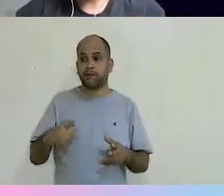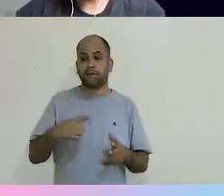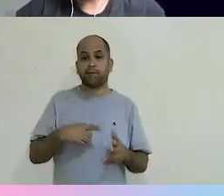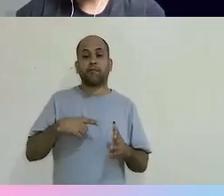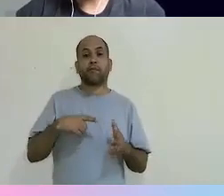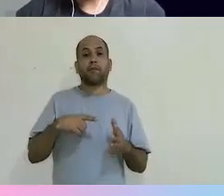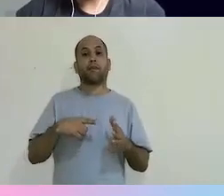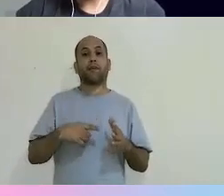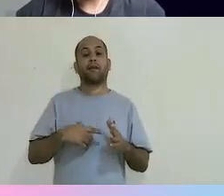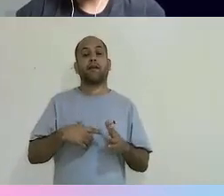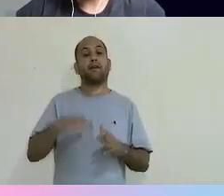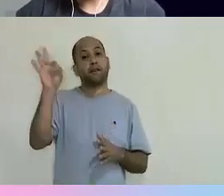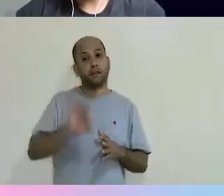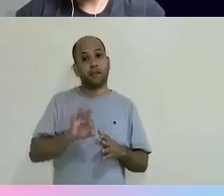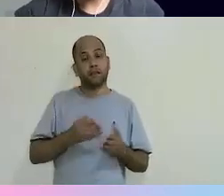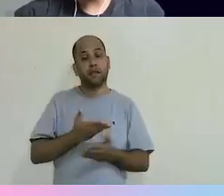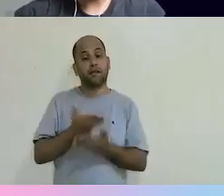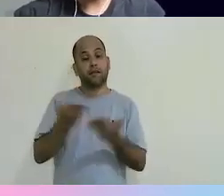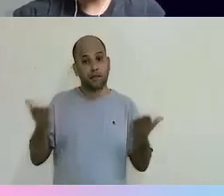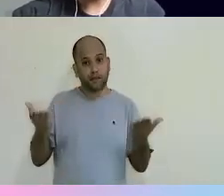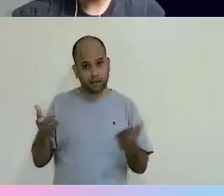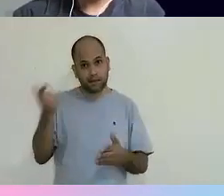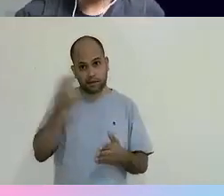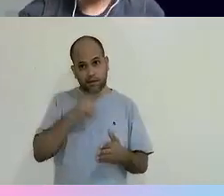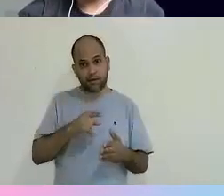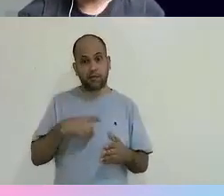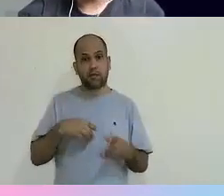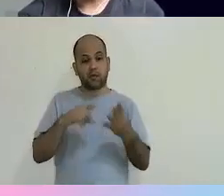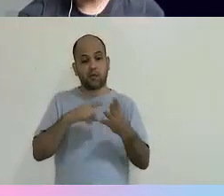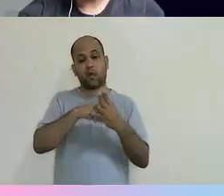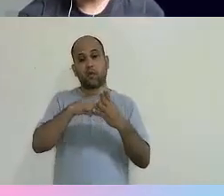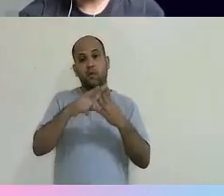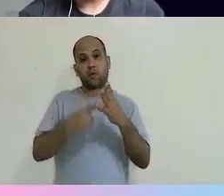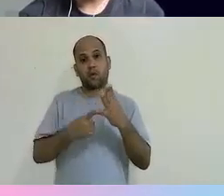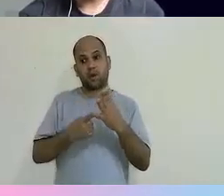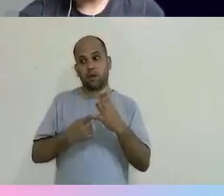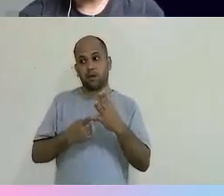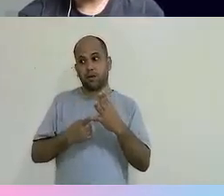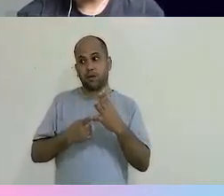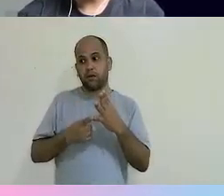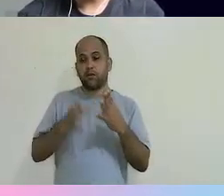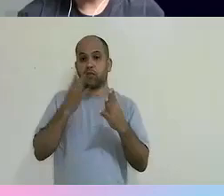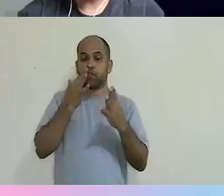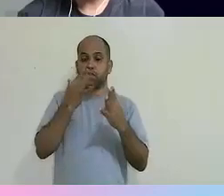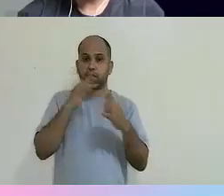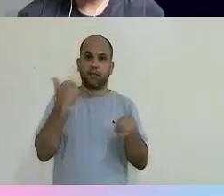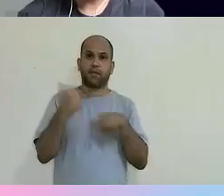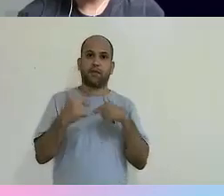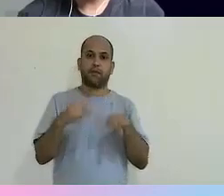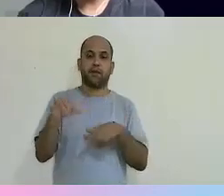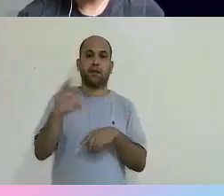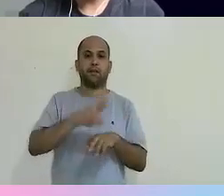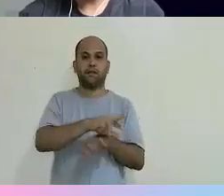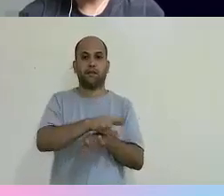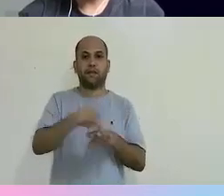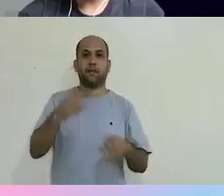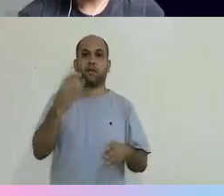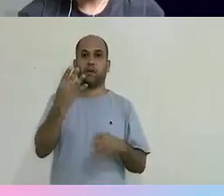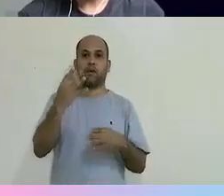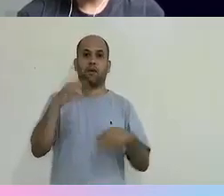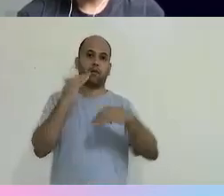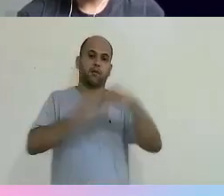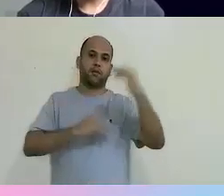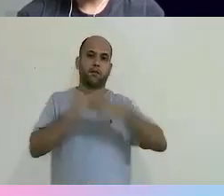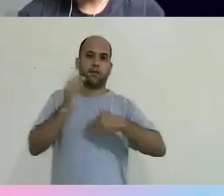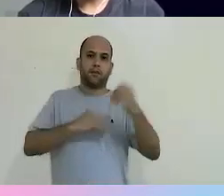vocês devem passar, a geração de vocês devem passar por 4 tipos de trabalhos diferentes, por 4 profissões diferentes,